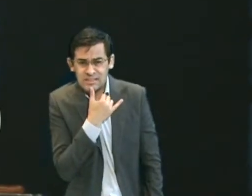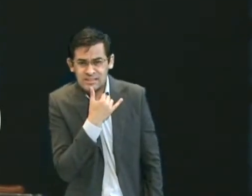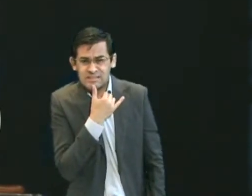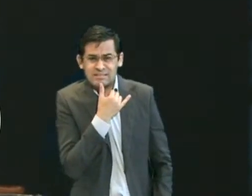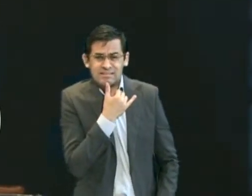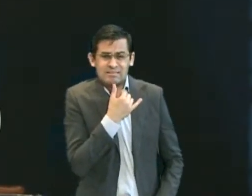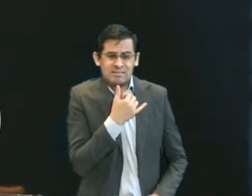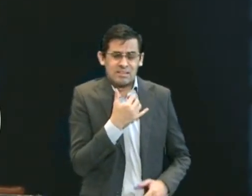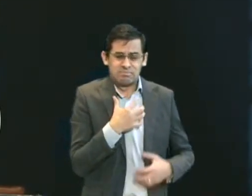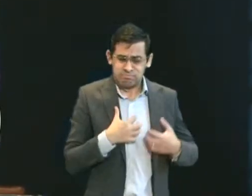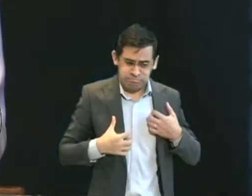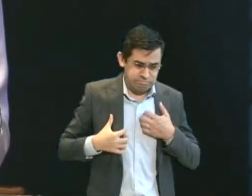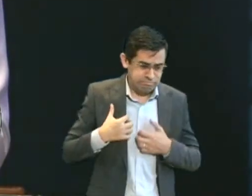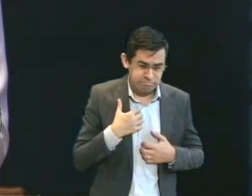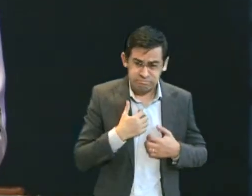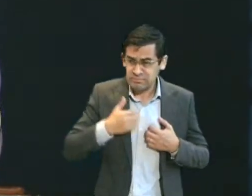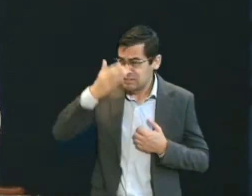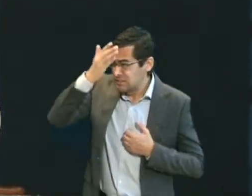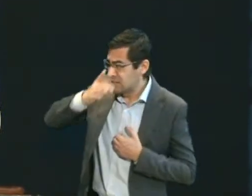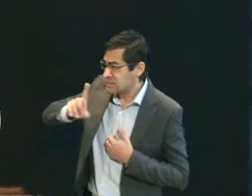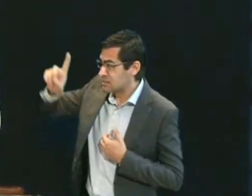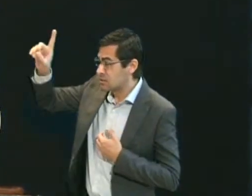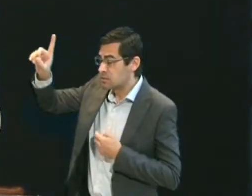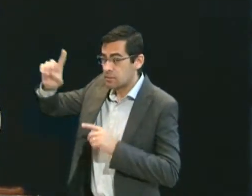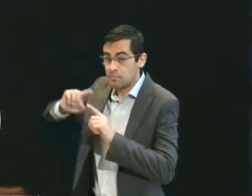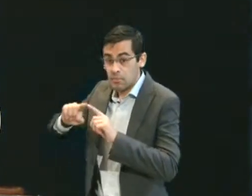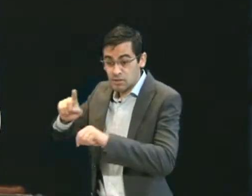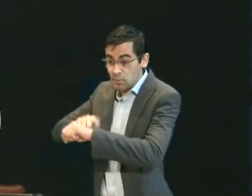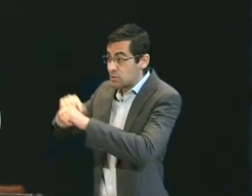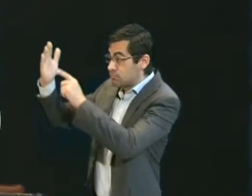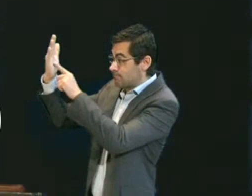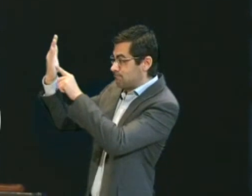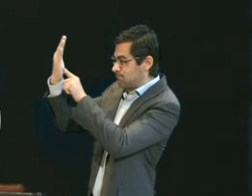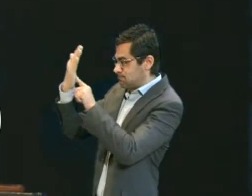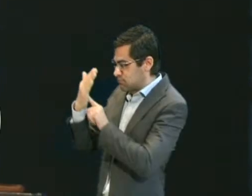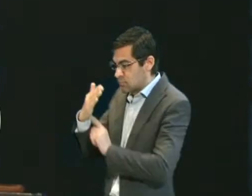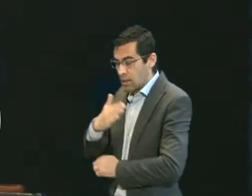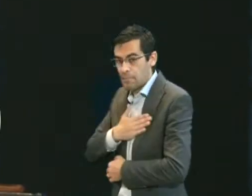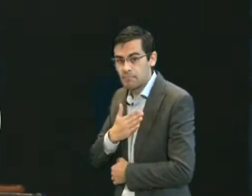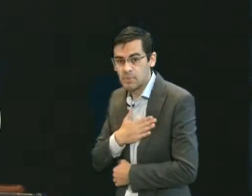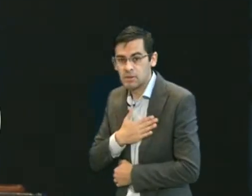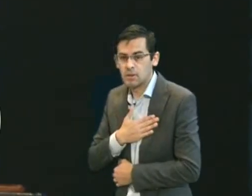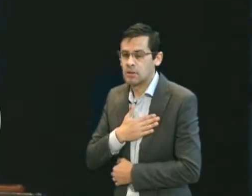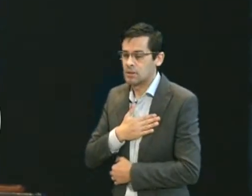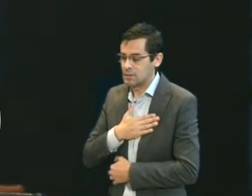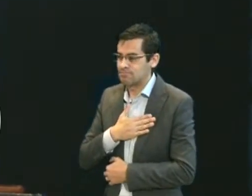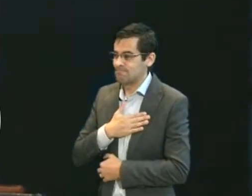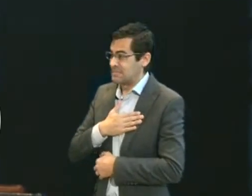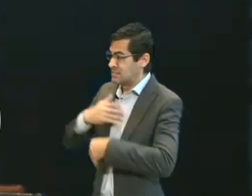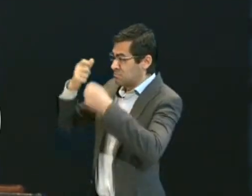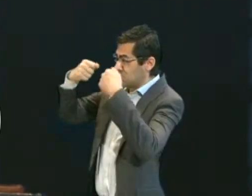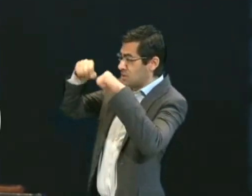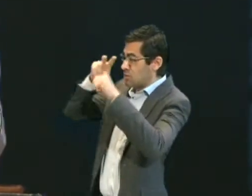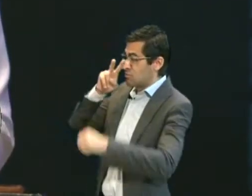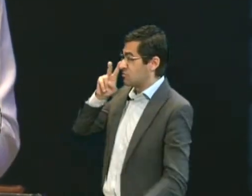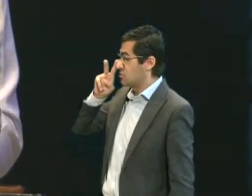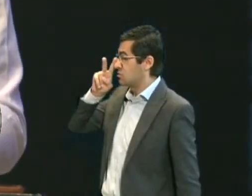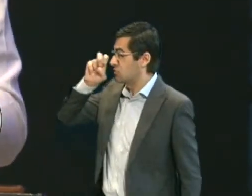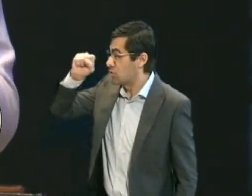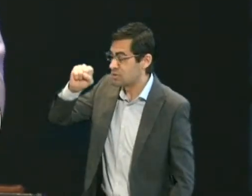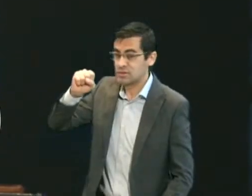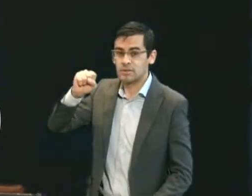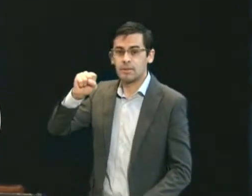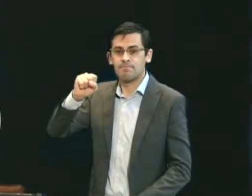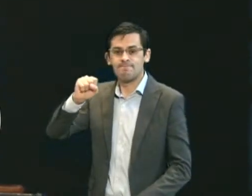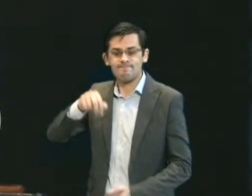na presença do Pai, mas quando Ele se revelou a mim, eu saí fortalecido.